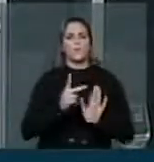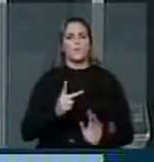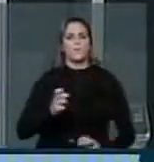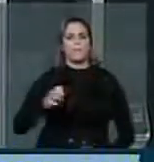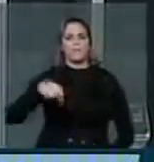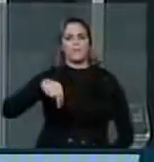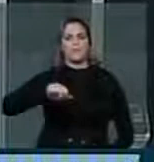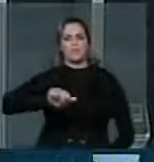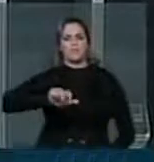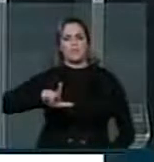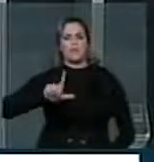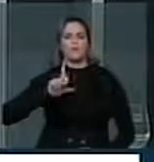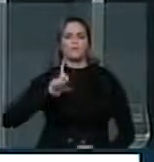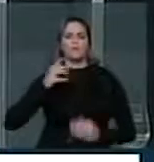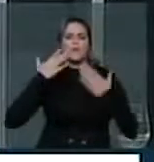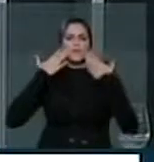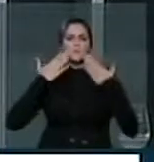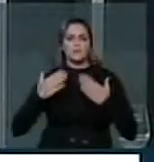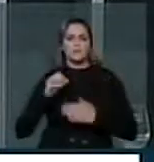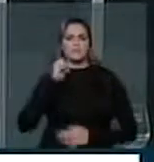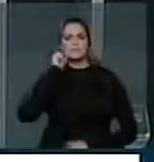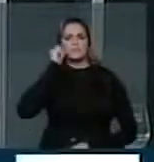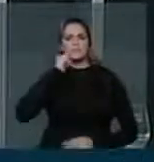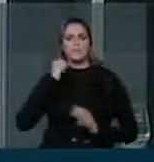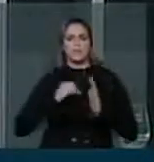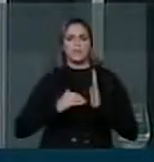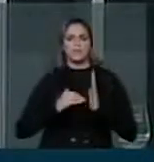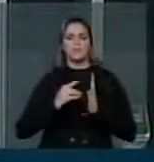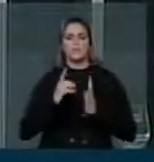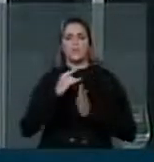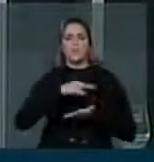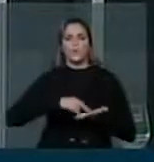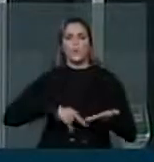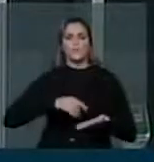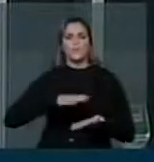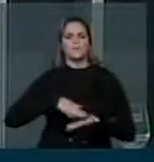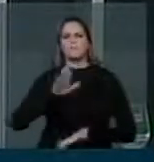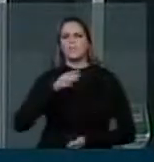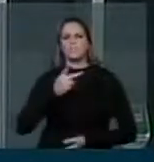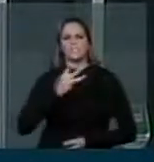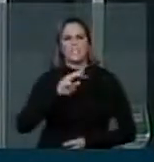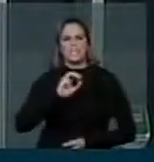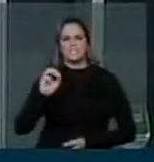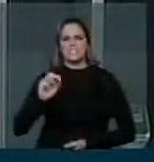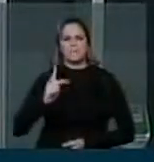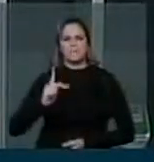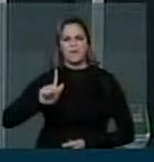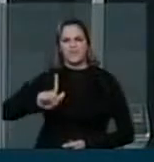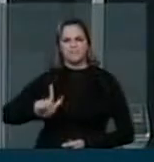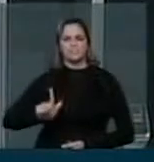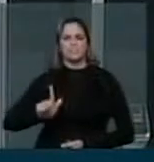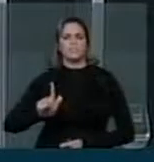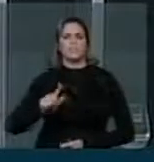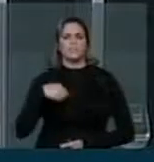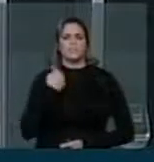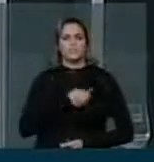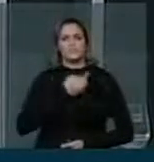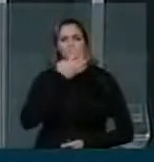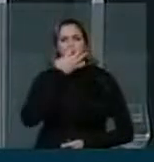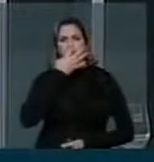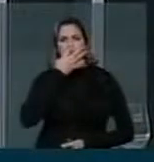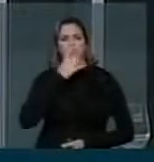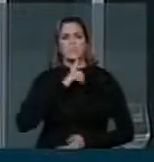apresentado por um grupo de juristas no Senado Federal, um documento de mais de 300 páginas, estamos